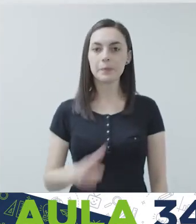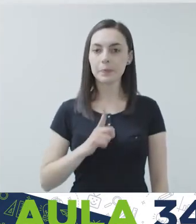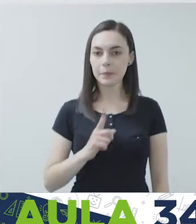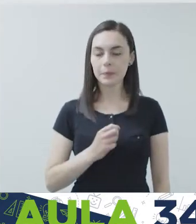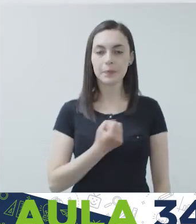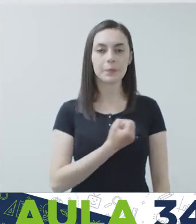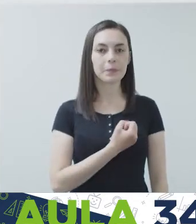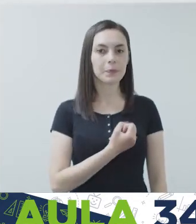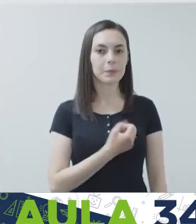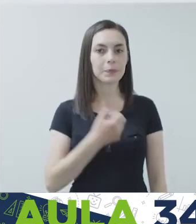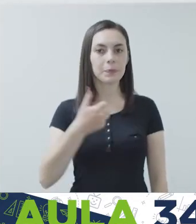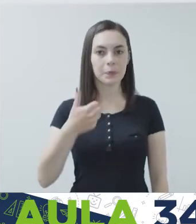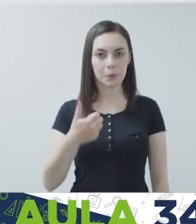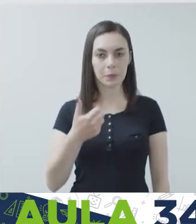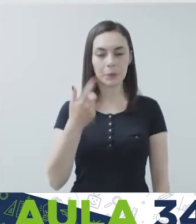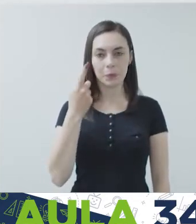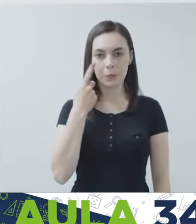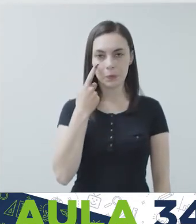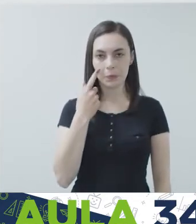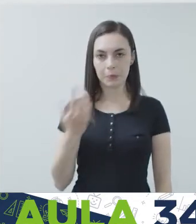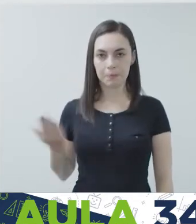número 1.